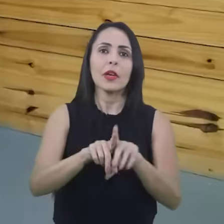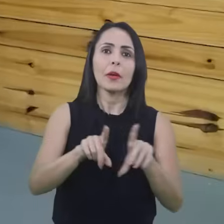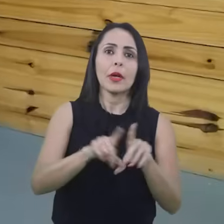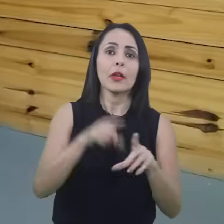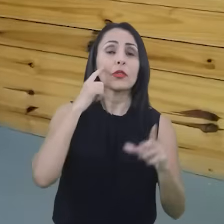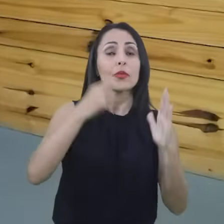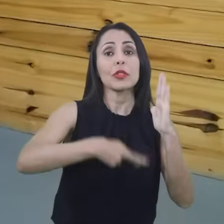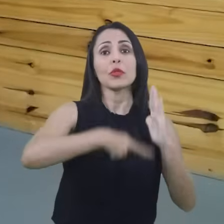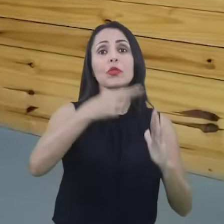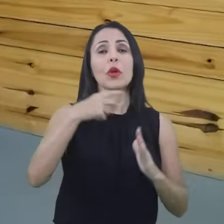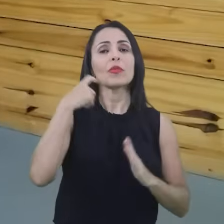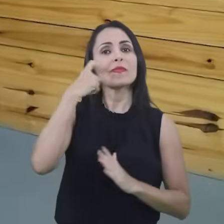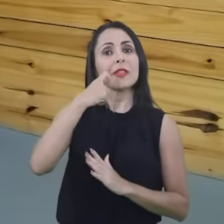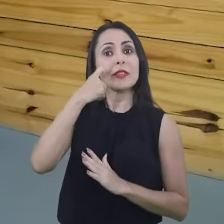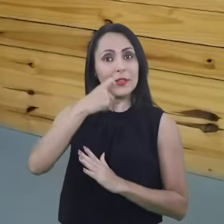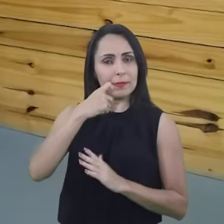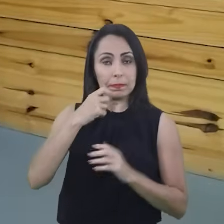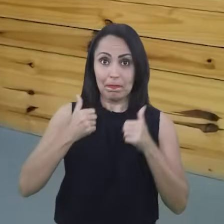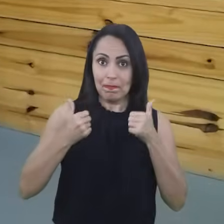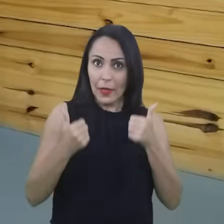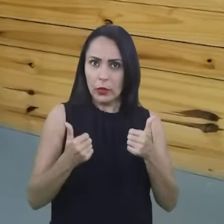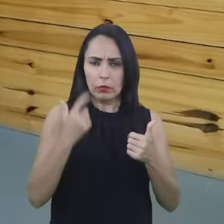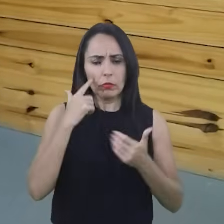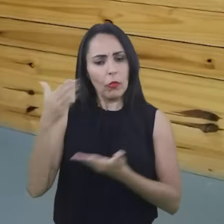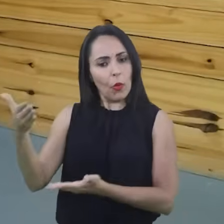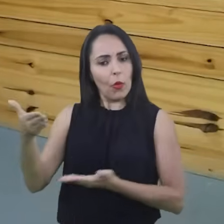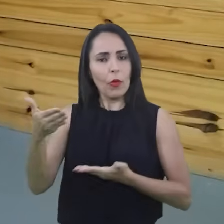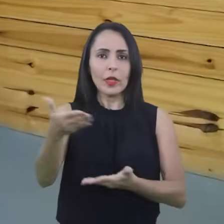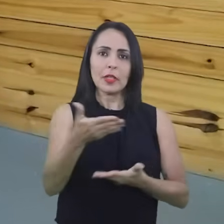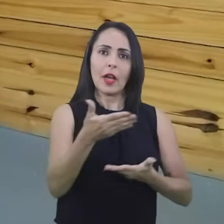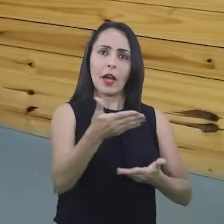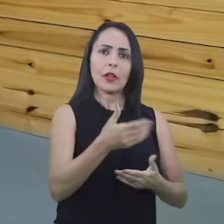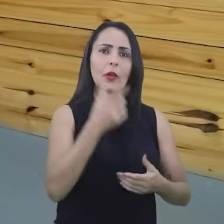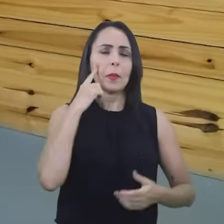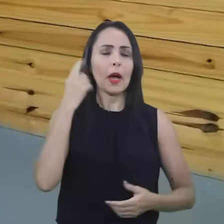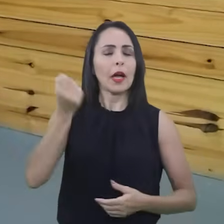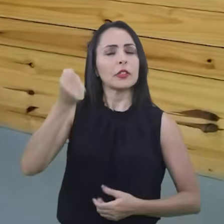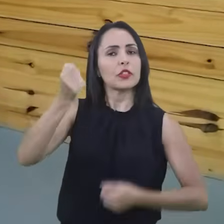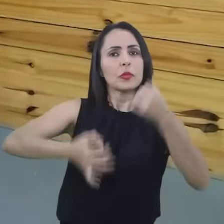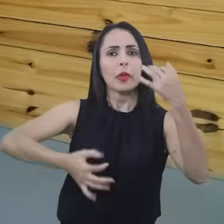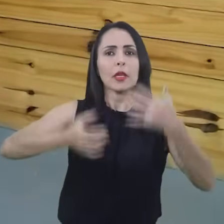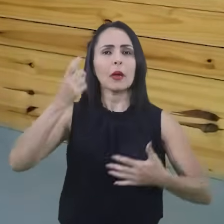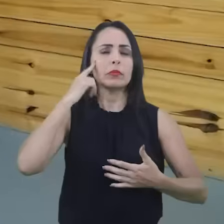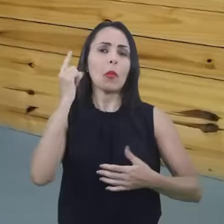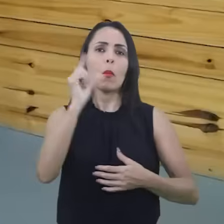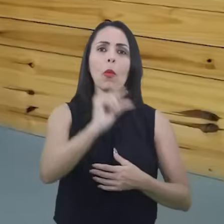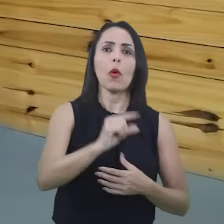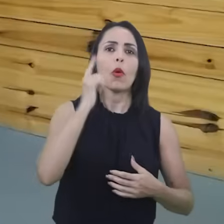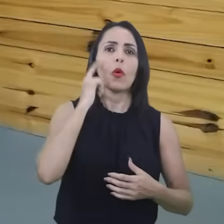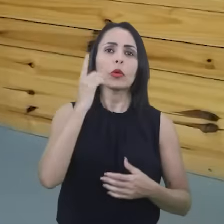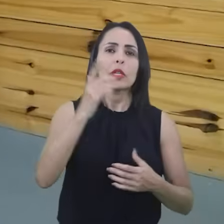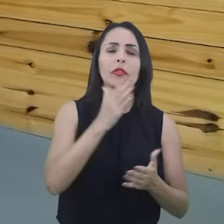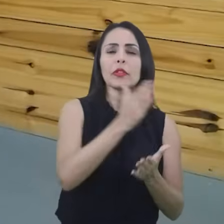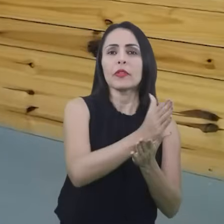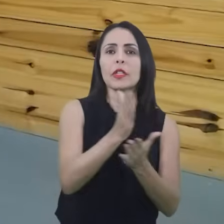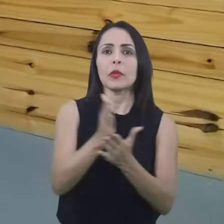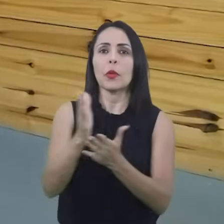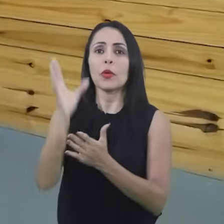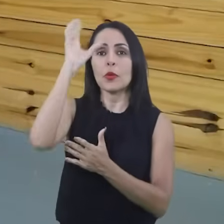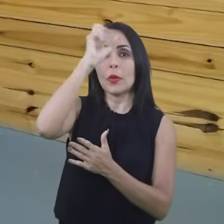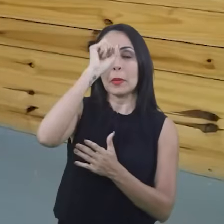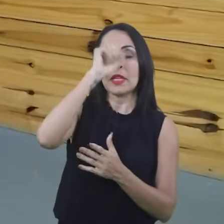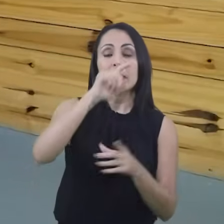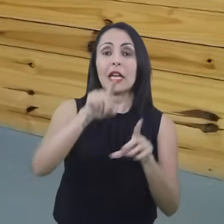sou cirurgião dentista, certo? Fui convidado para fazer esse momento e dividir um pouquinho desses conhecimentos com